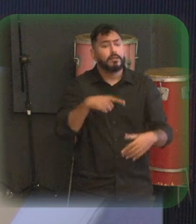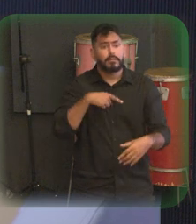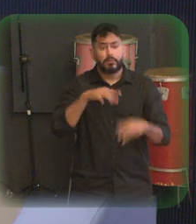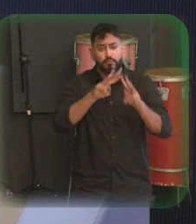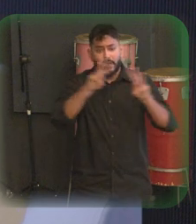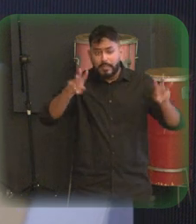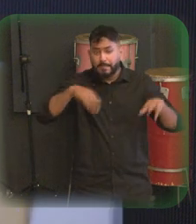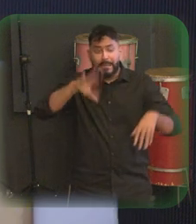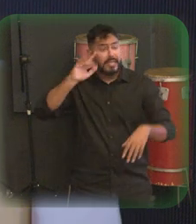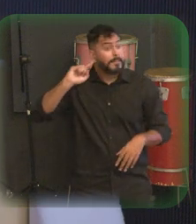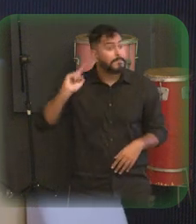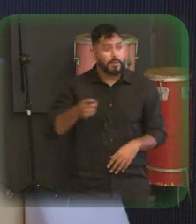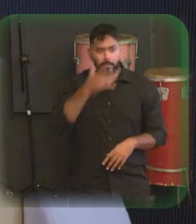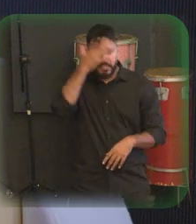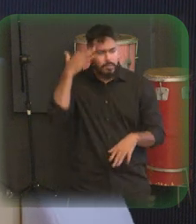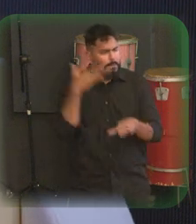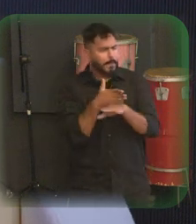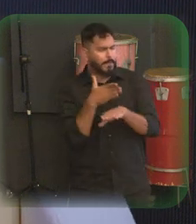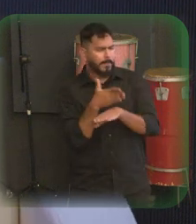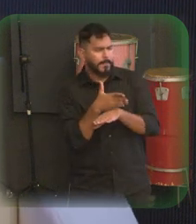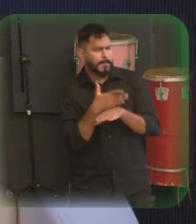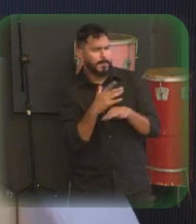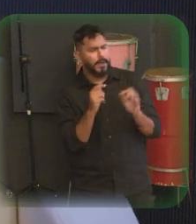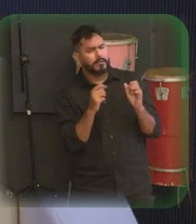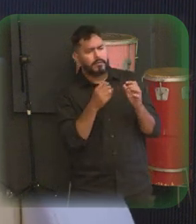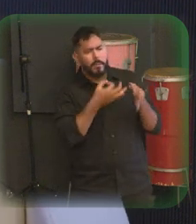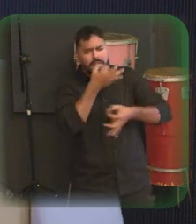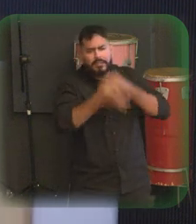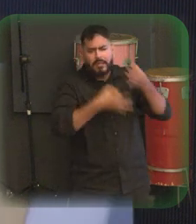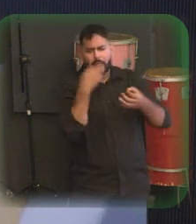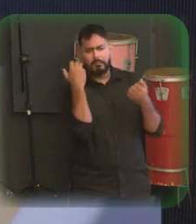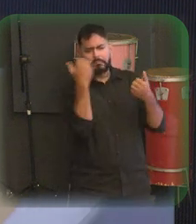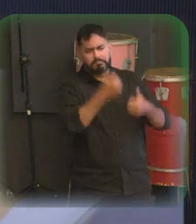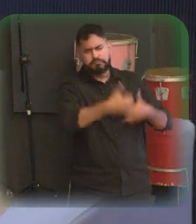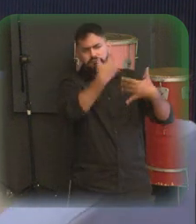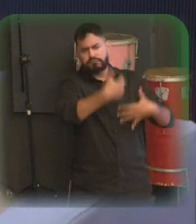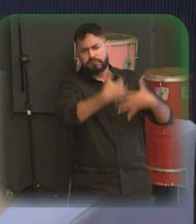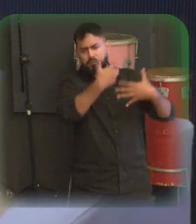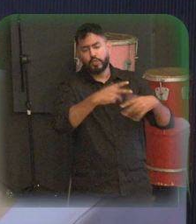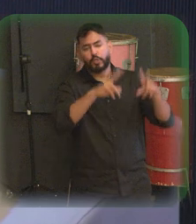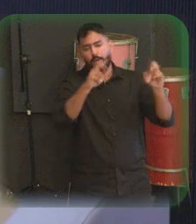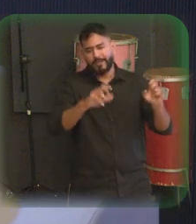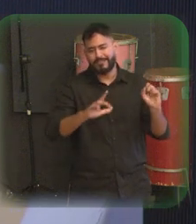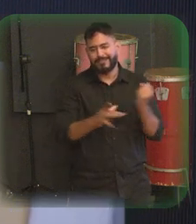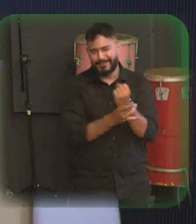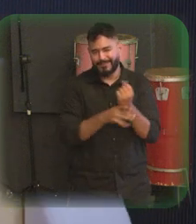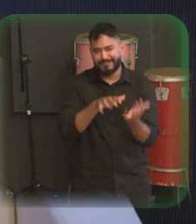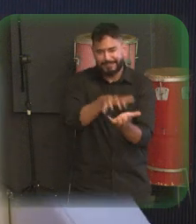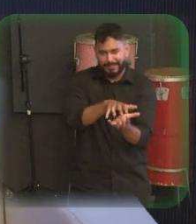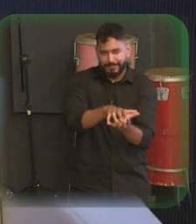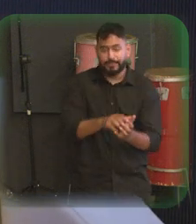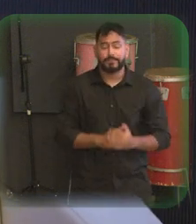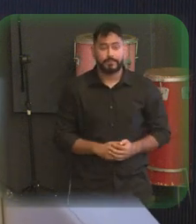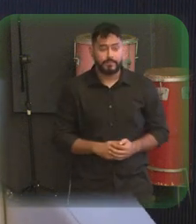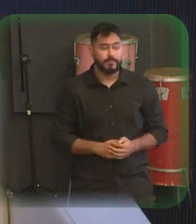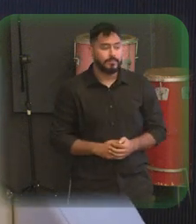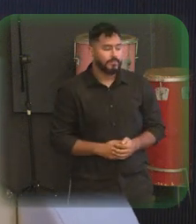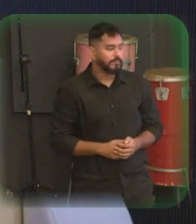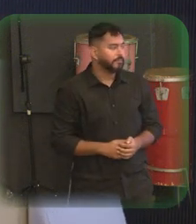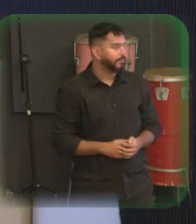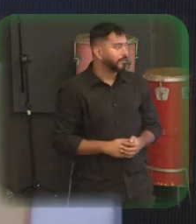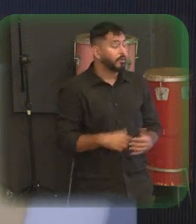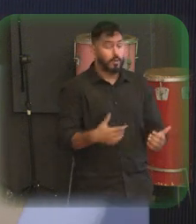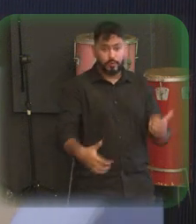opinião sobre como a gente fazer do Pernambuco um estado mais seguro. Uma das primeiras reuniões que eu tive quando assumi o governo foi com o IFPE.